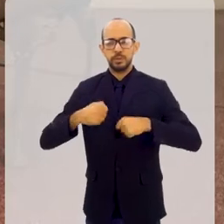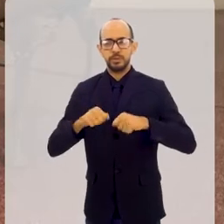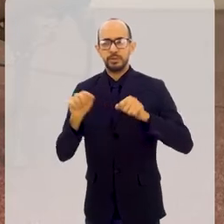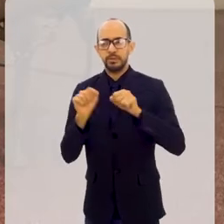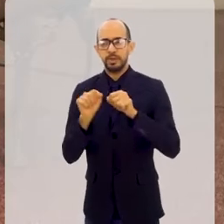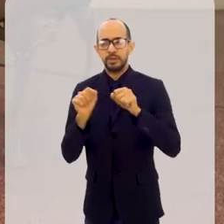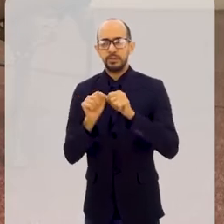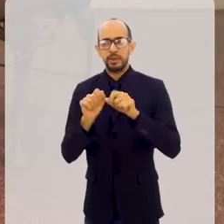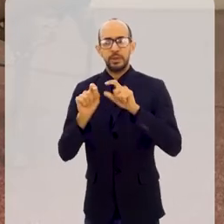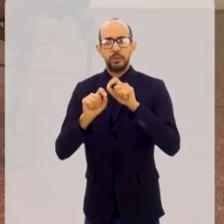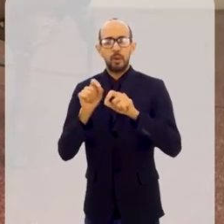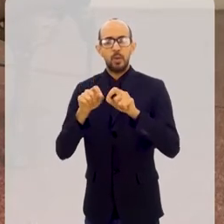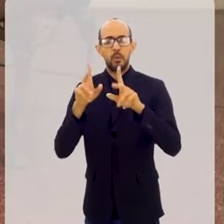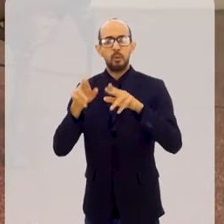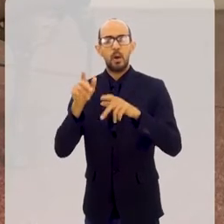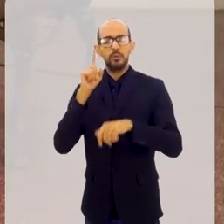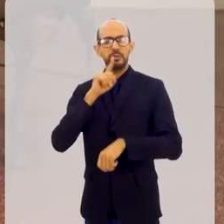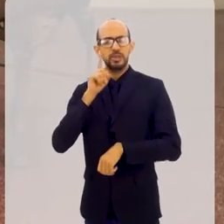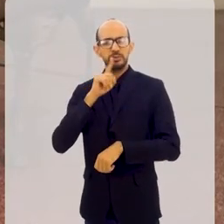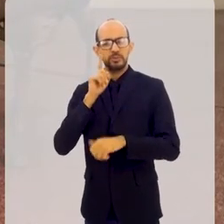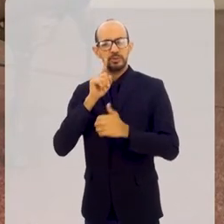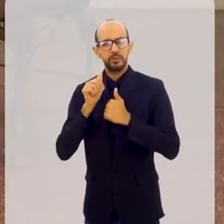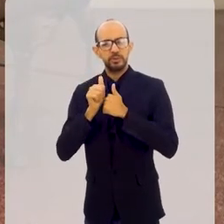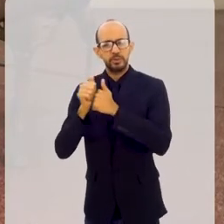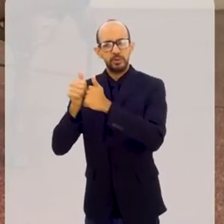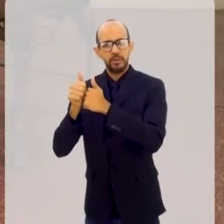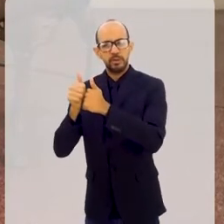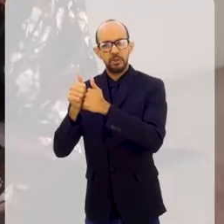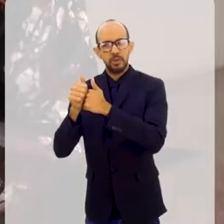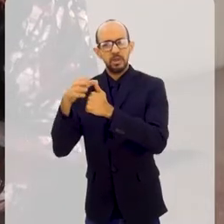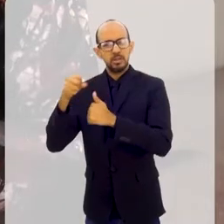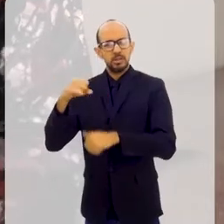que fazer igual americanos por que que eu tenho que seguir Americanas